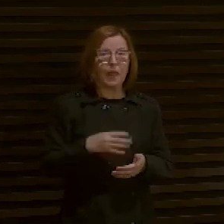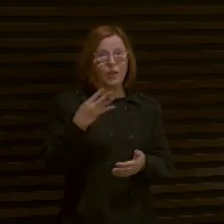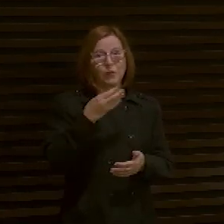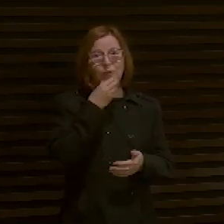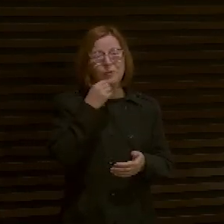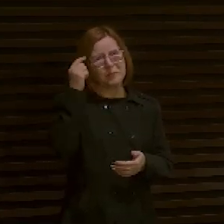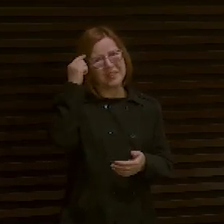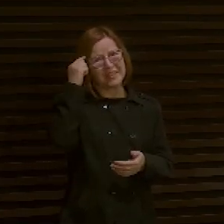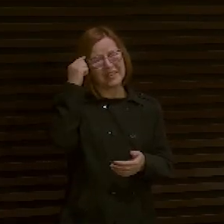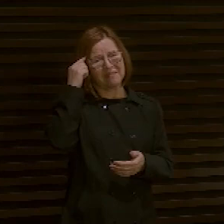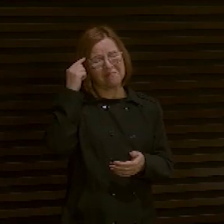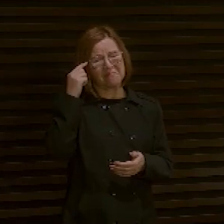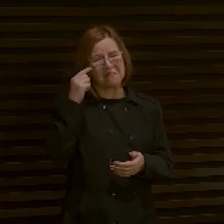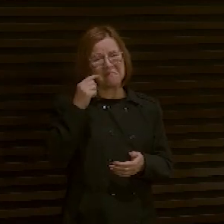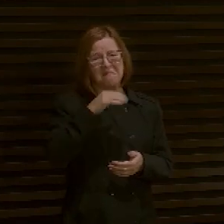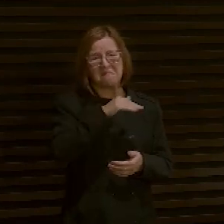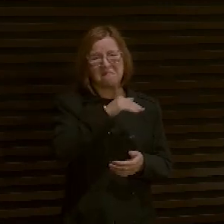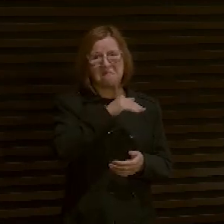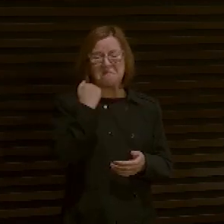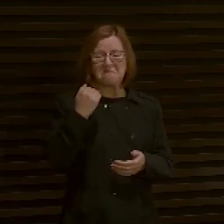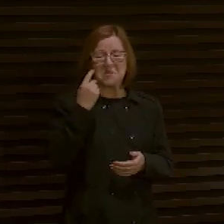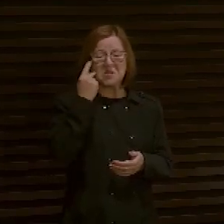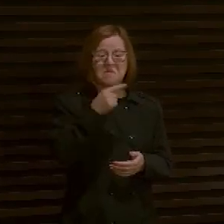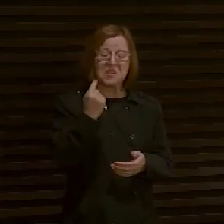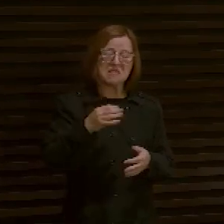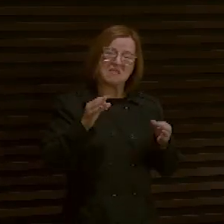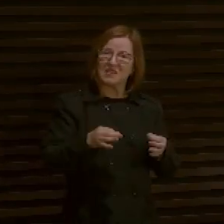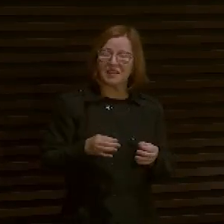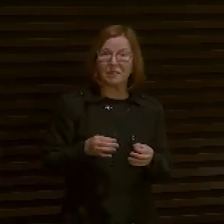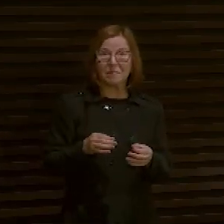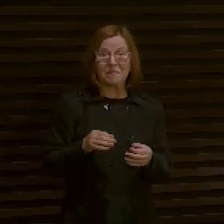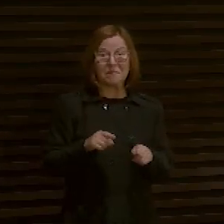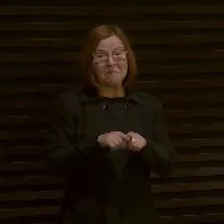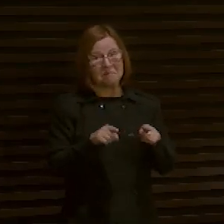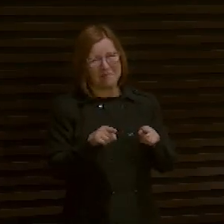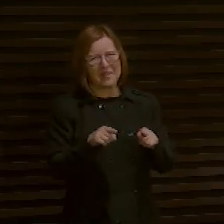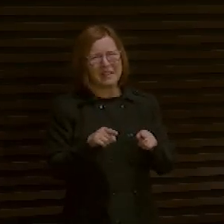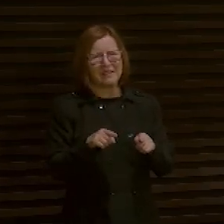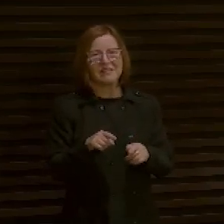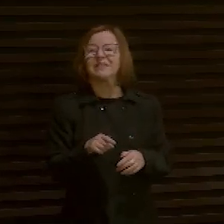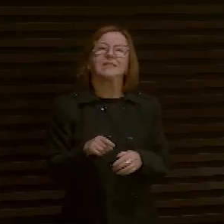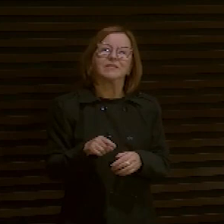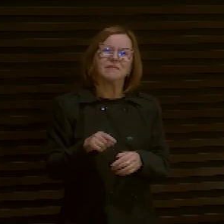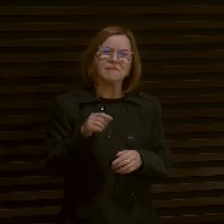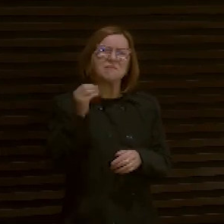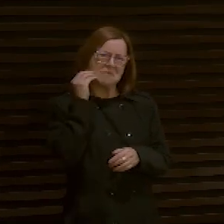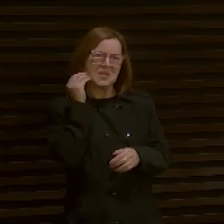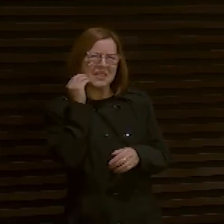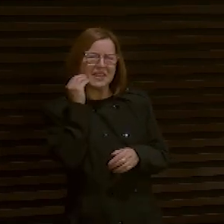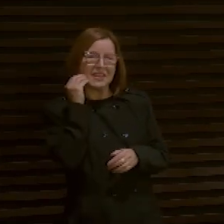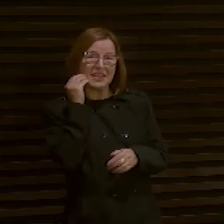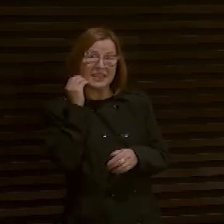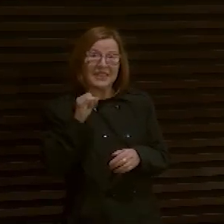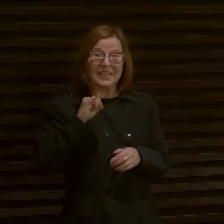certa. Vai que por um milagre de Deus a gente chega lá e os sírios, eles têm misericórdia de